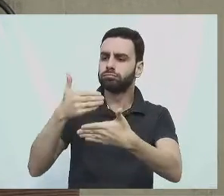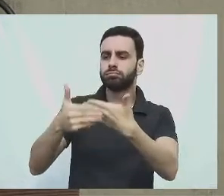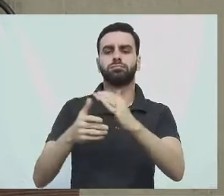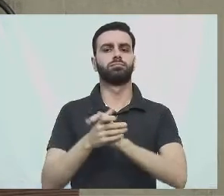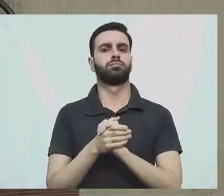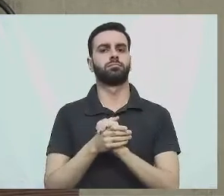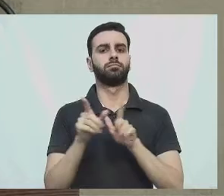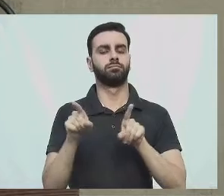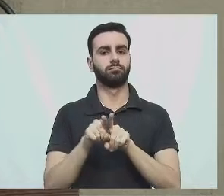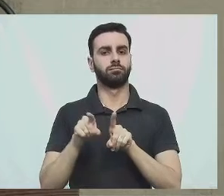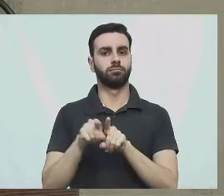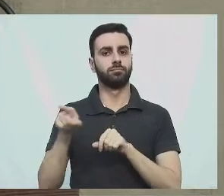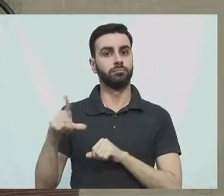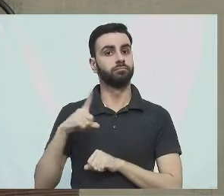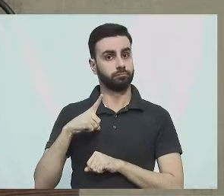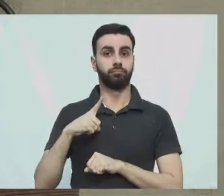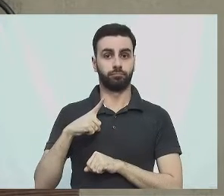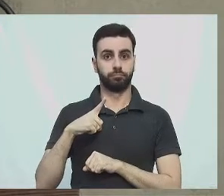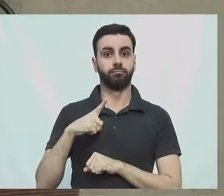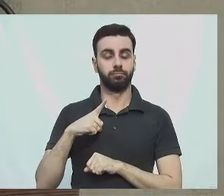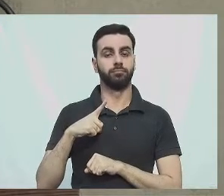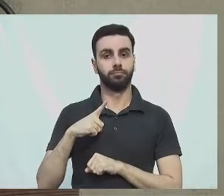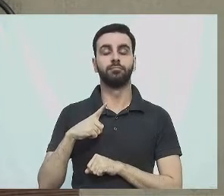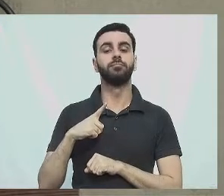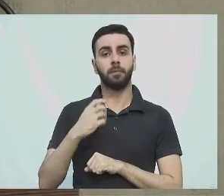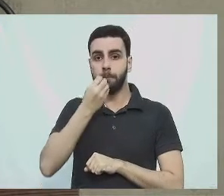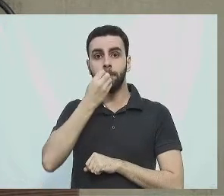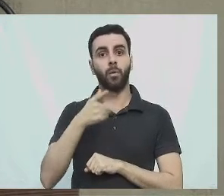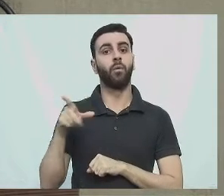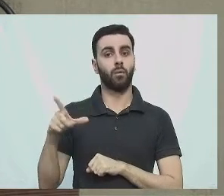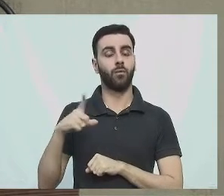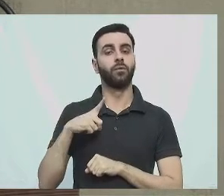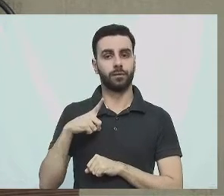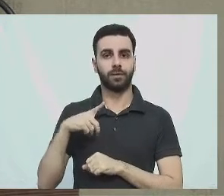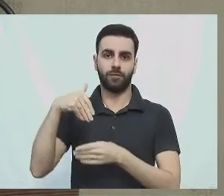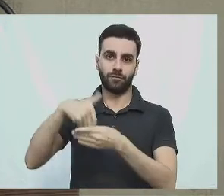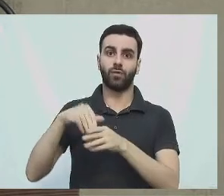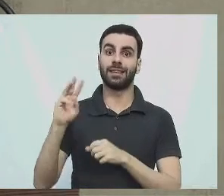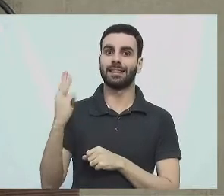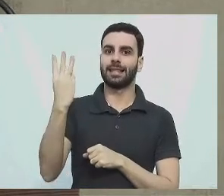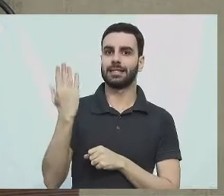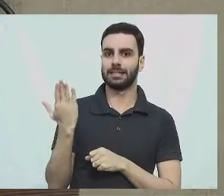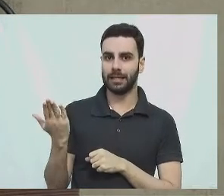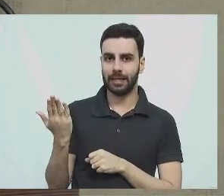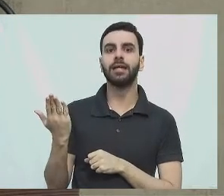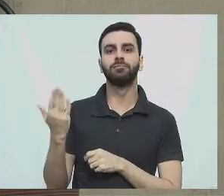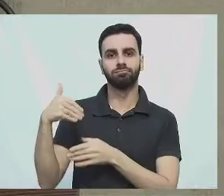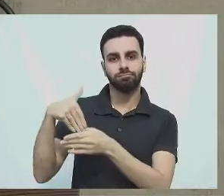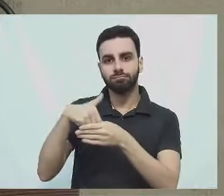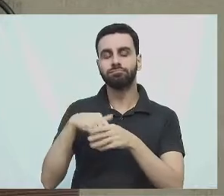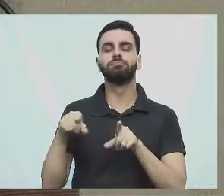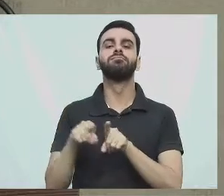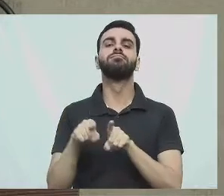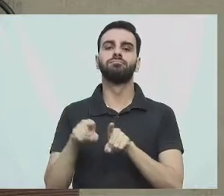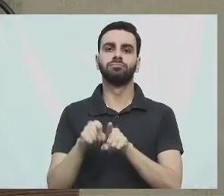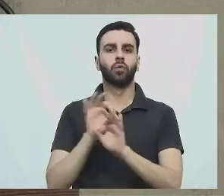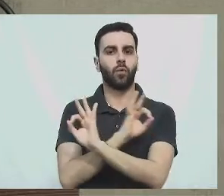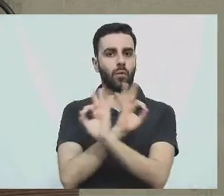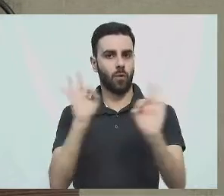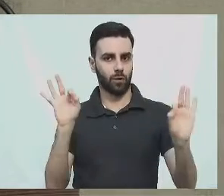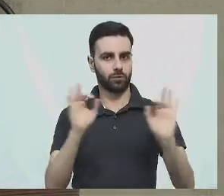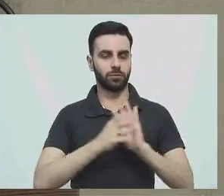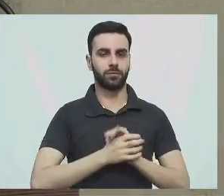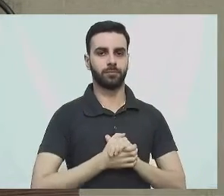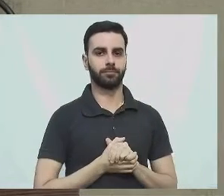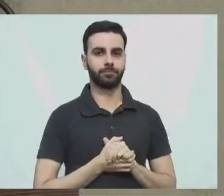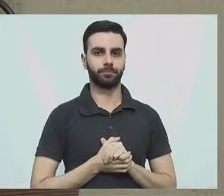e fez, e teve aí sucesso nas eleições. Foi um ótimo trabalho e a contribuição foi muito